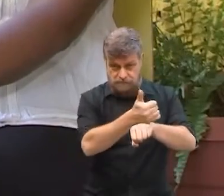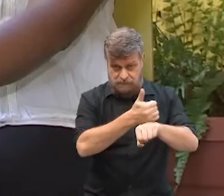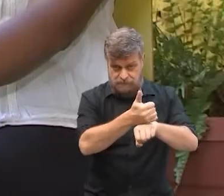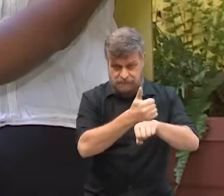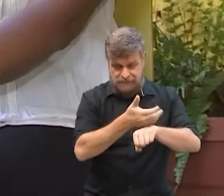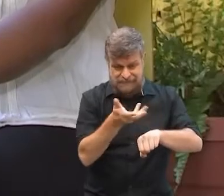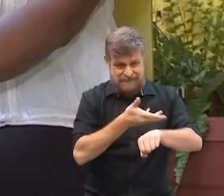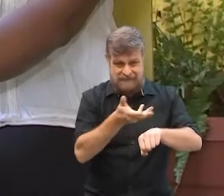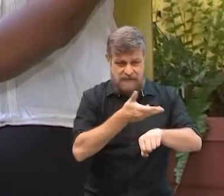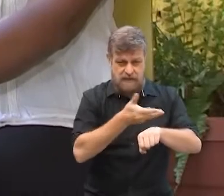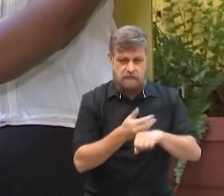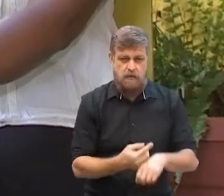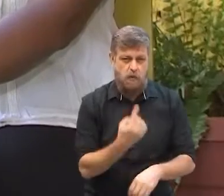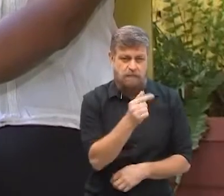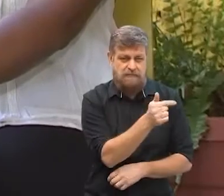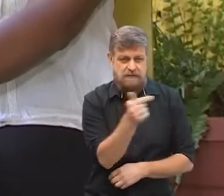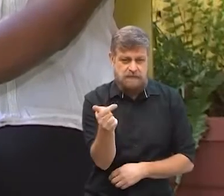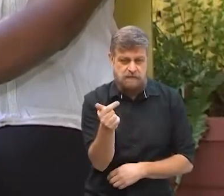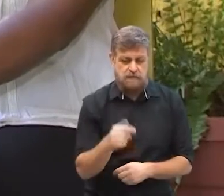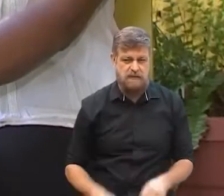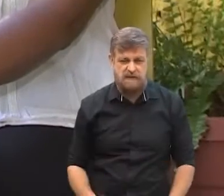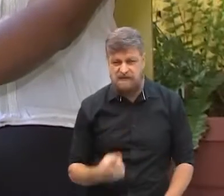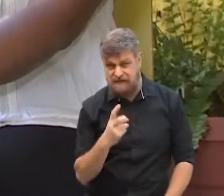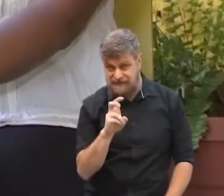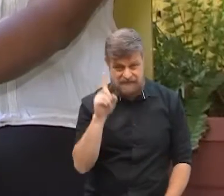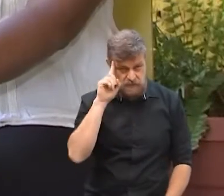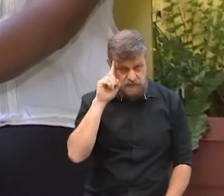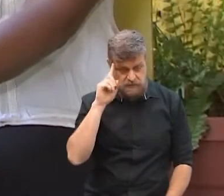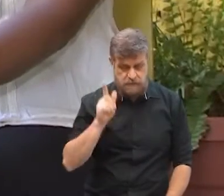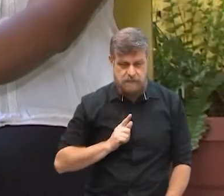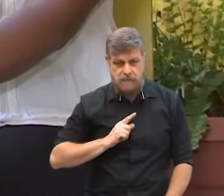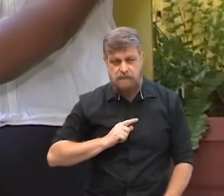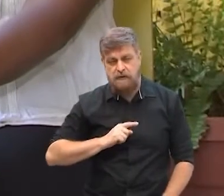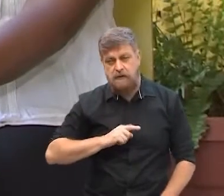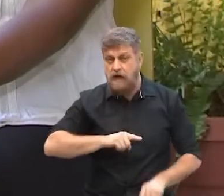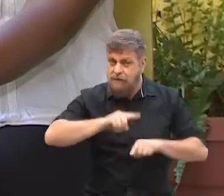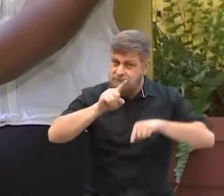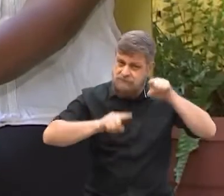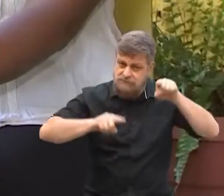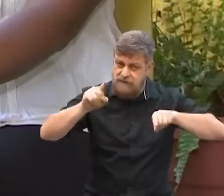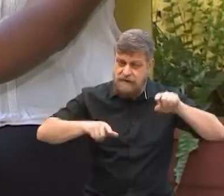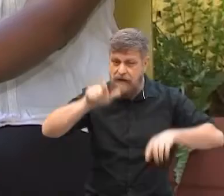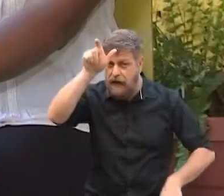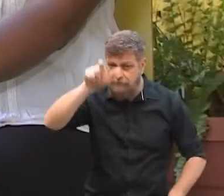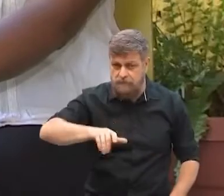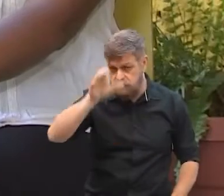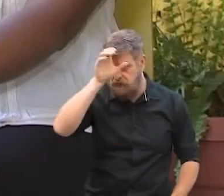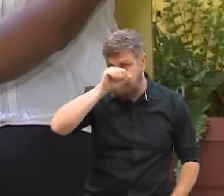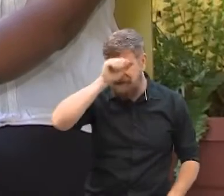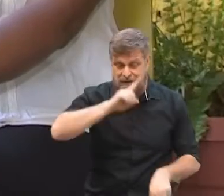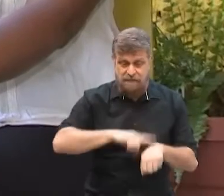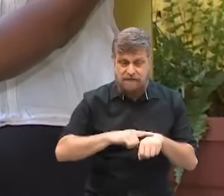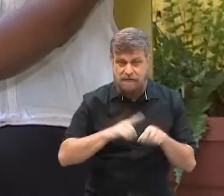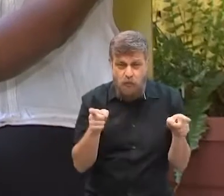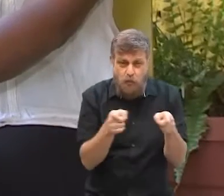mais rápidos, de 1 semana, 15 dias, que aí depende muito da dedicação da pessoa para aprender, né? Porque é um tempo muito